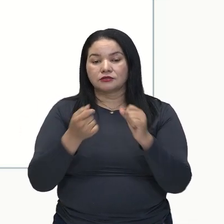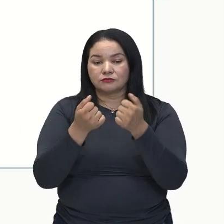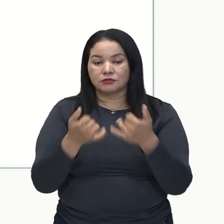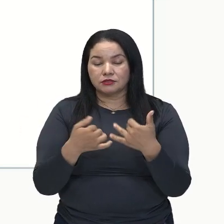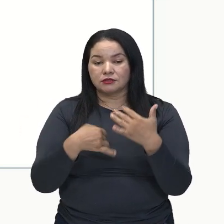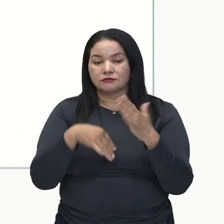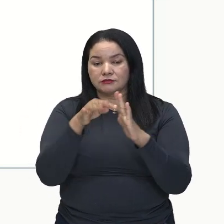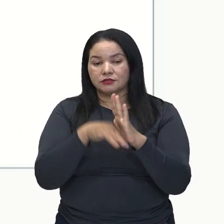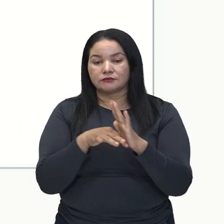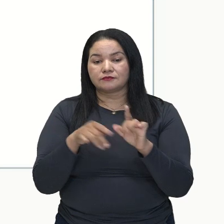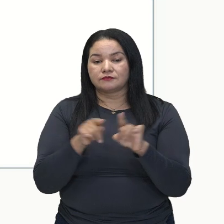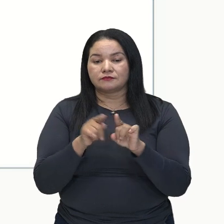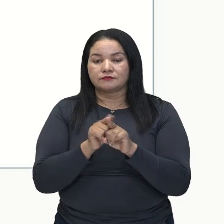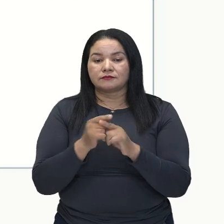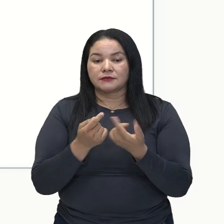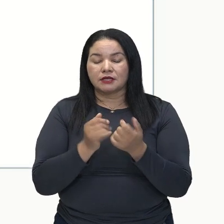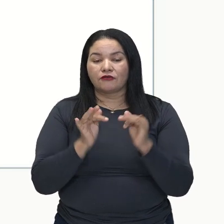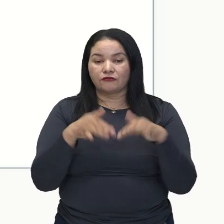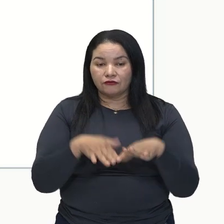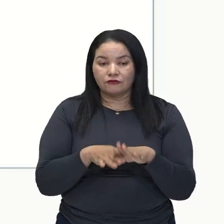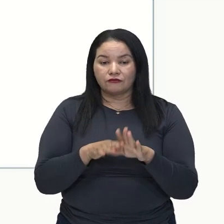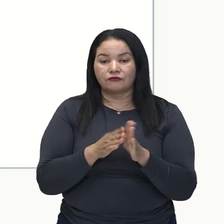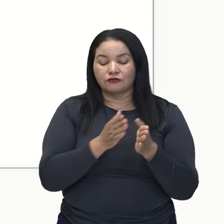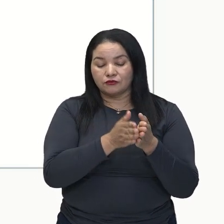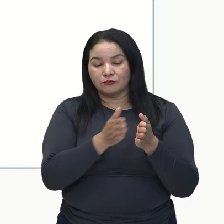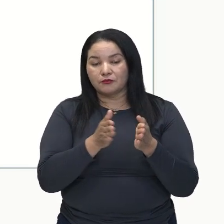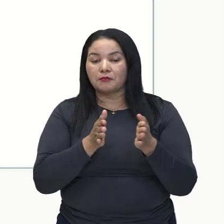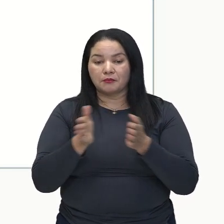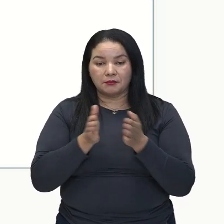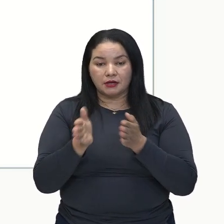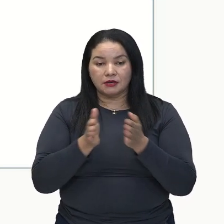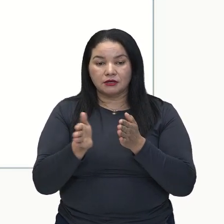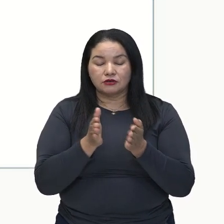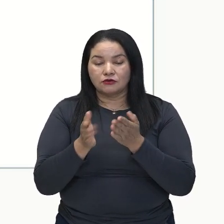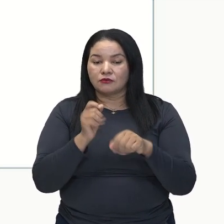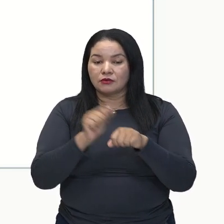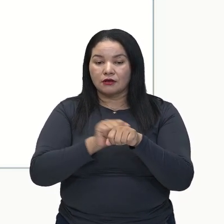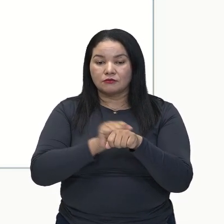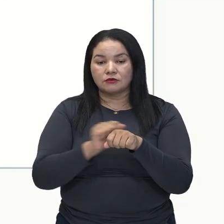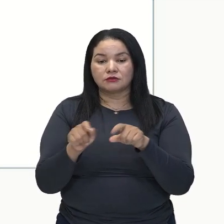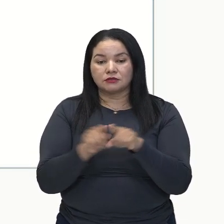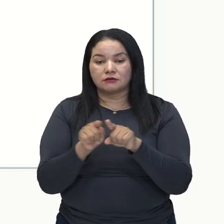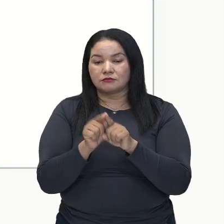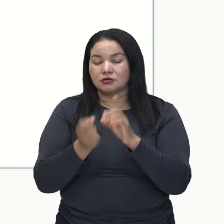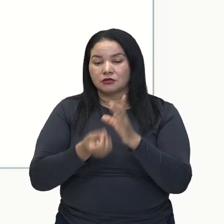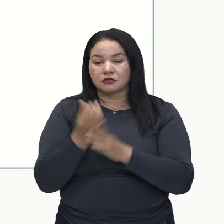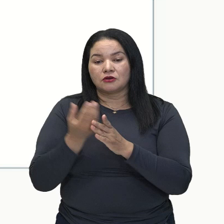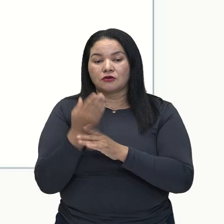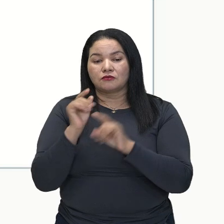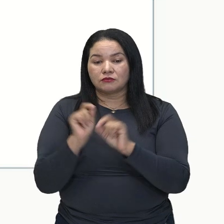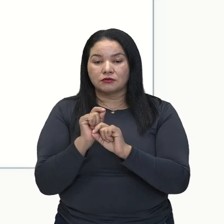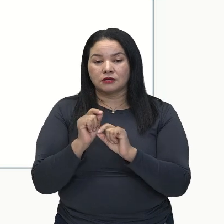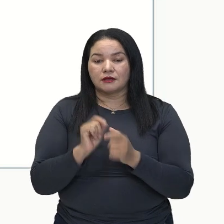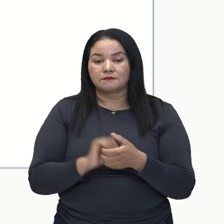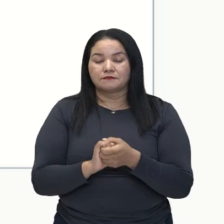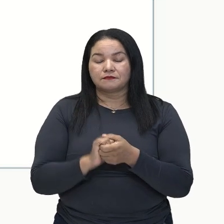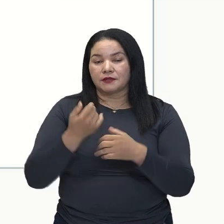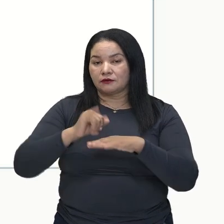dos ciclos da borracha e das tradições extrativistas que enriqueceram e estabeleceram as elites do Estado em